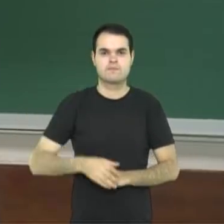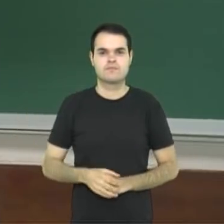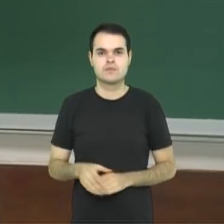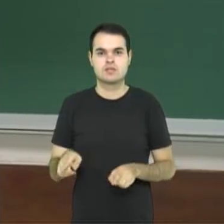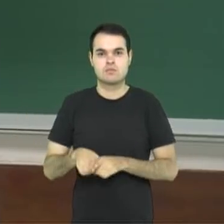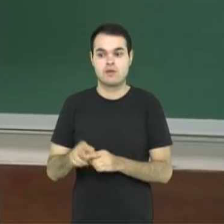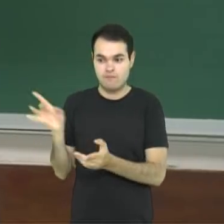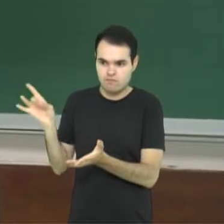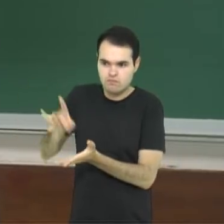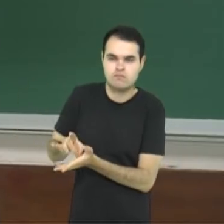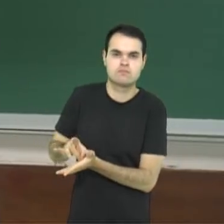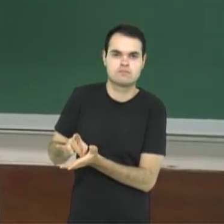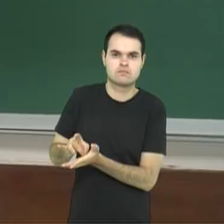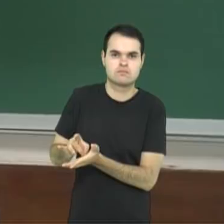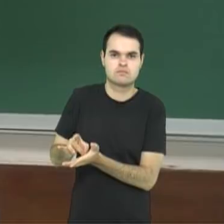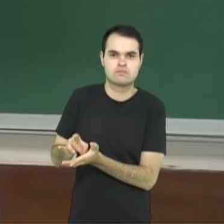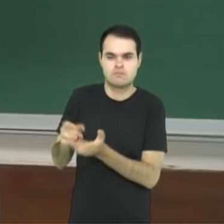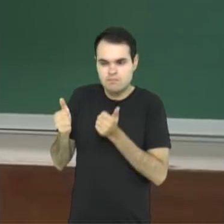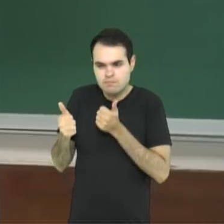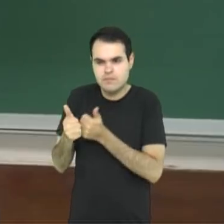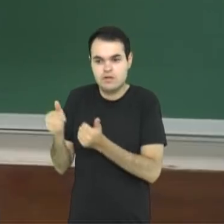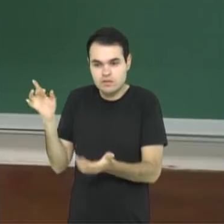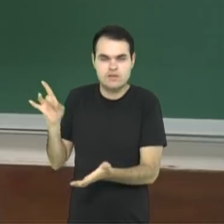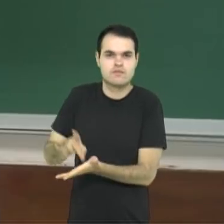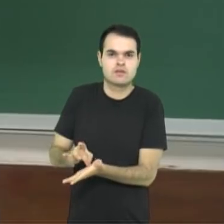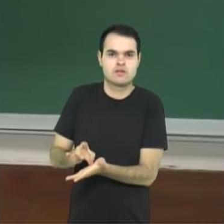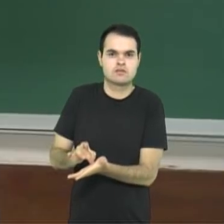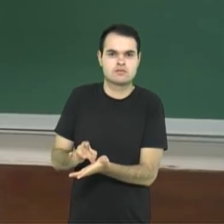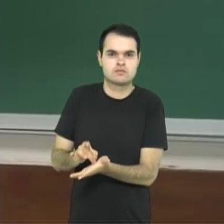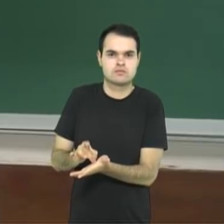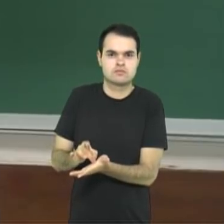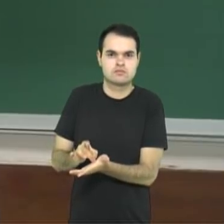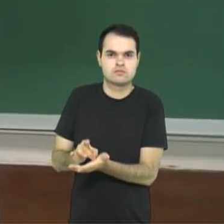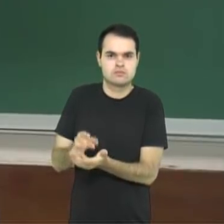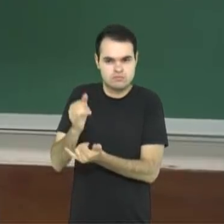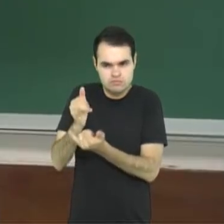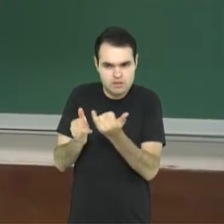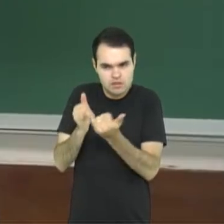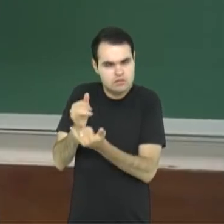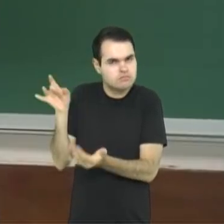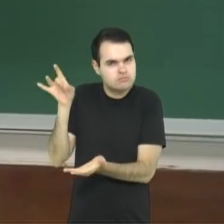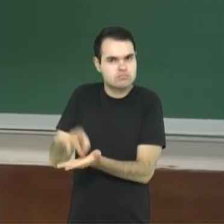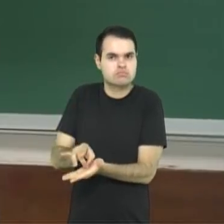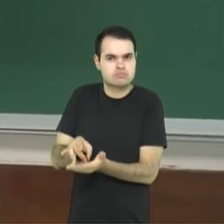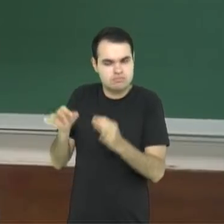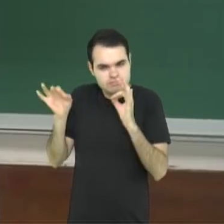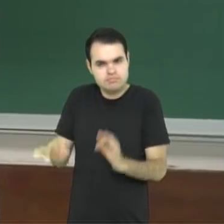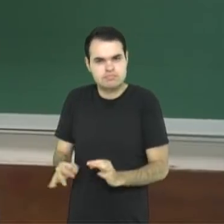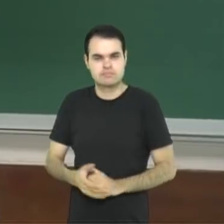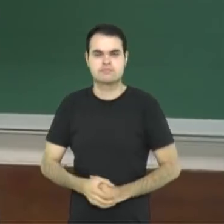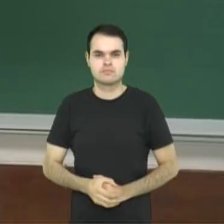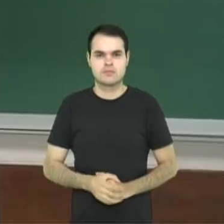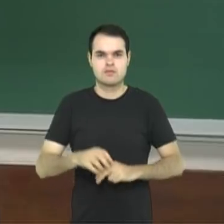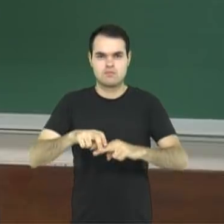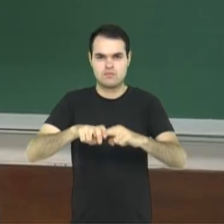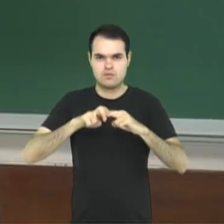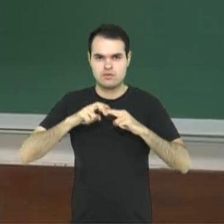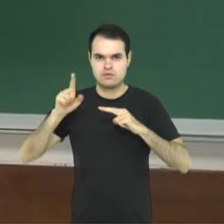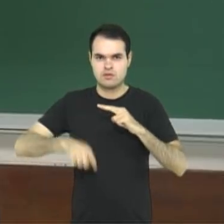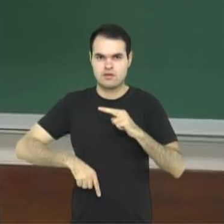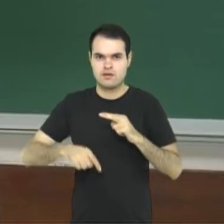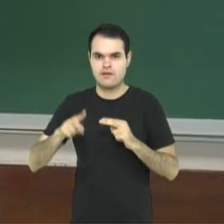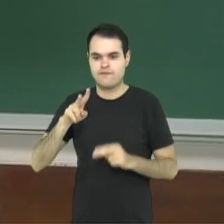fatos narrados, é como que eles se aproximam da verdade, como que eles têm semelhança com a verdade. Por isso que a gente tem essa questão